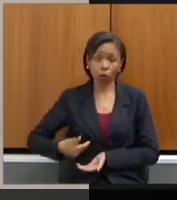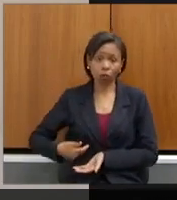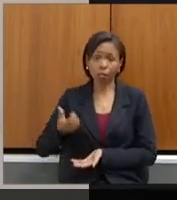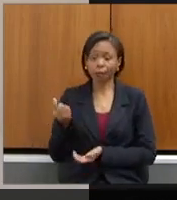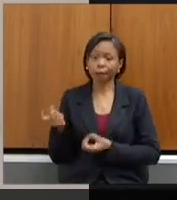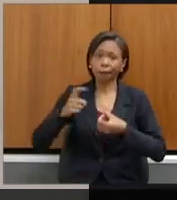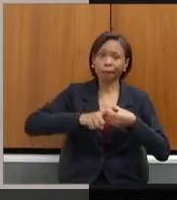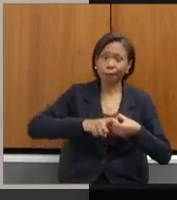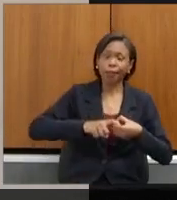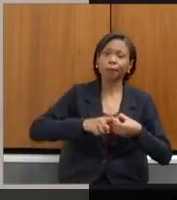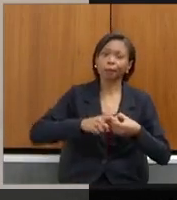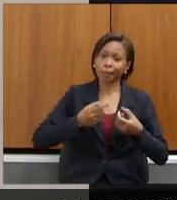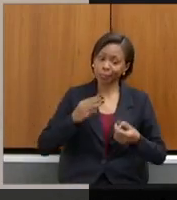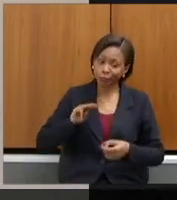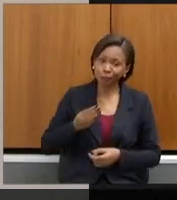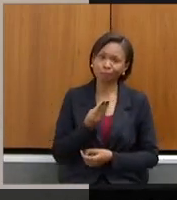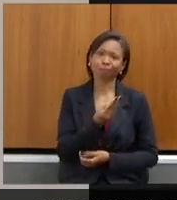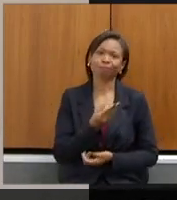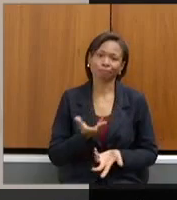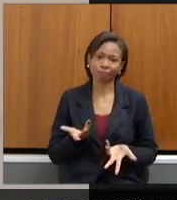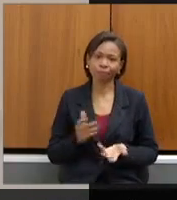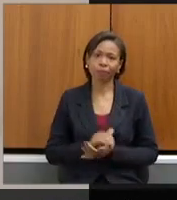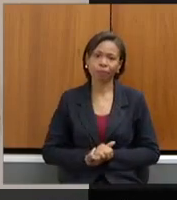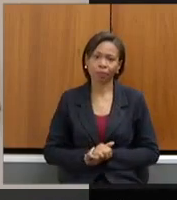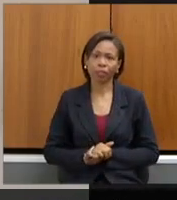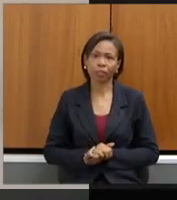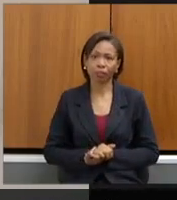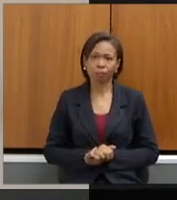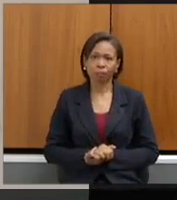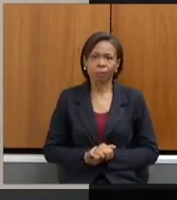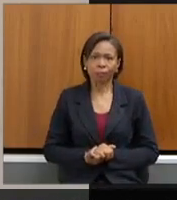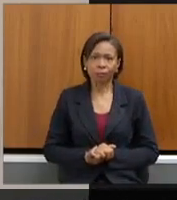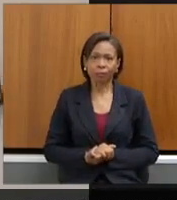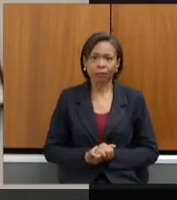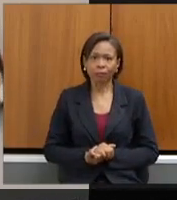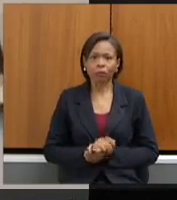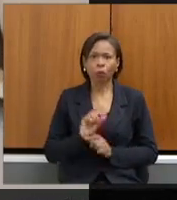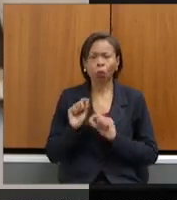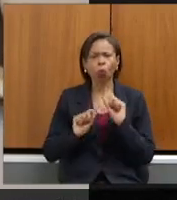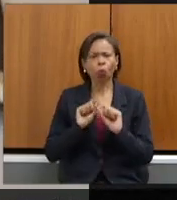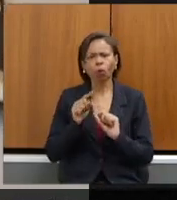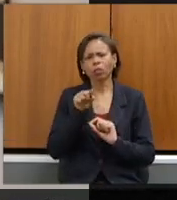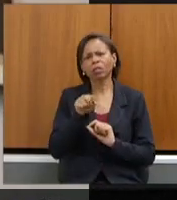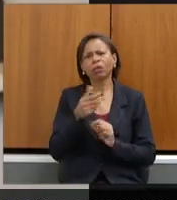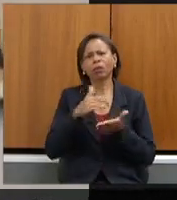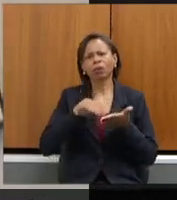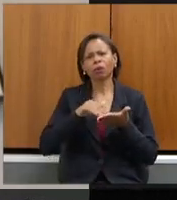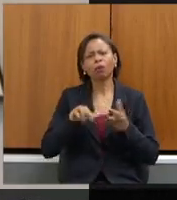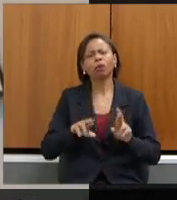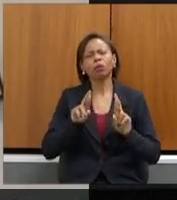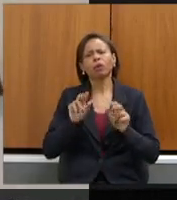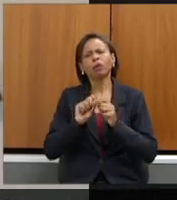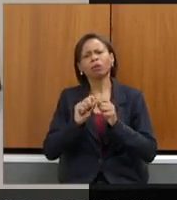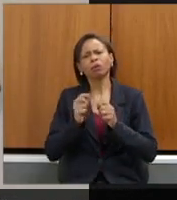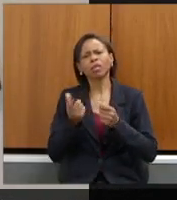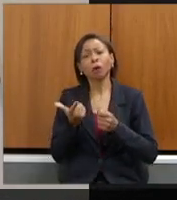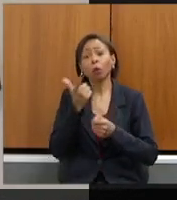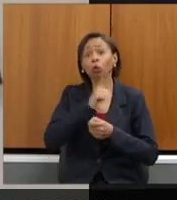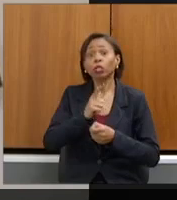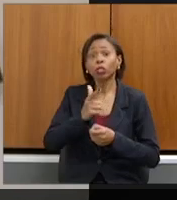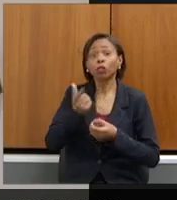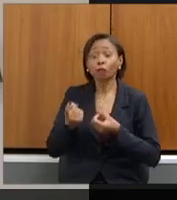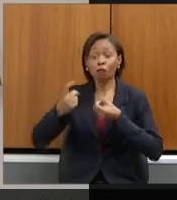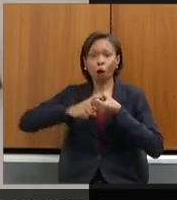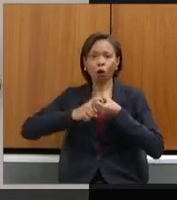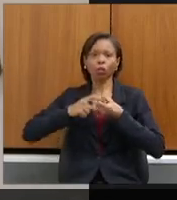75 bilhões então o que que o senhor fez para reaver esse 75